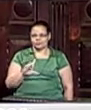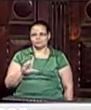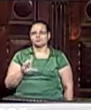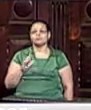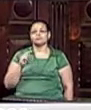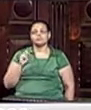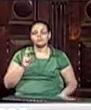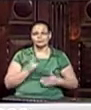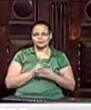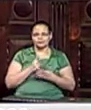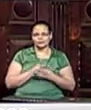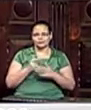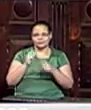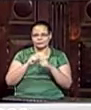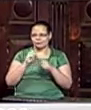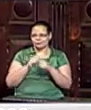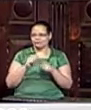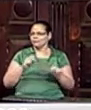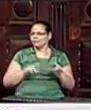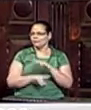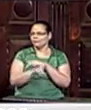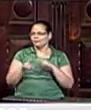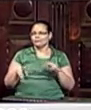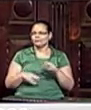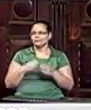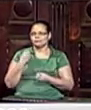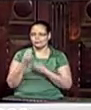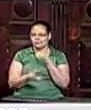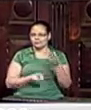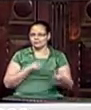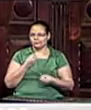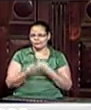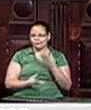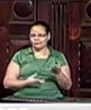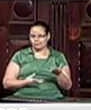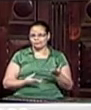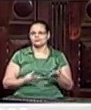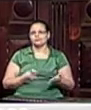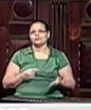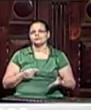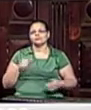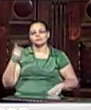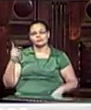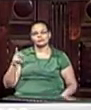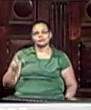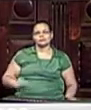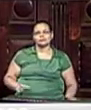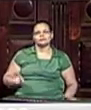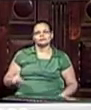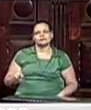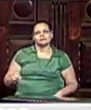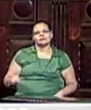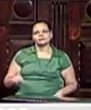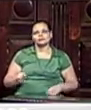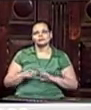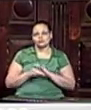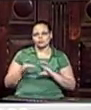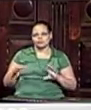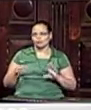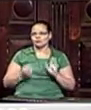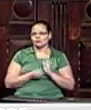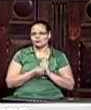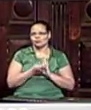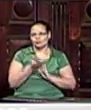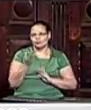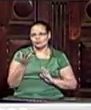fazendo muitas concessões aos liberais, uma espécie de, em